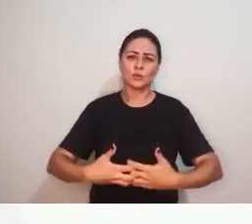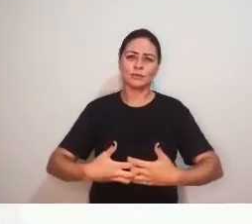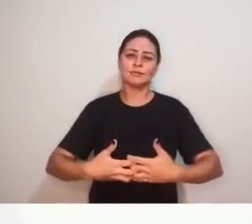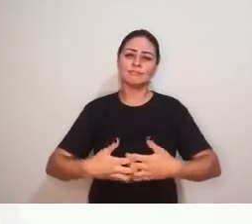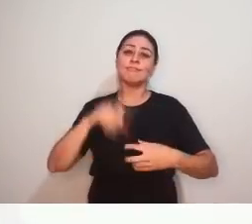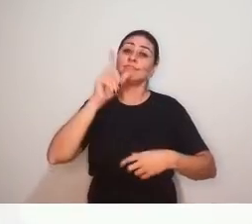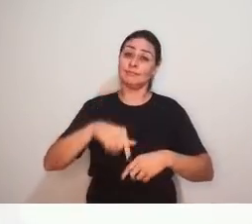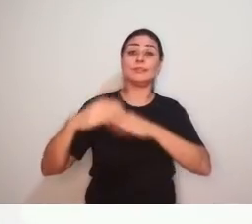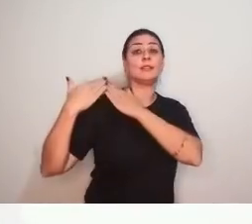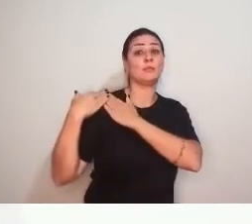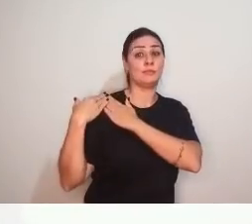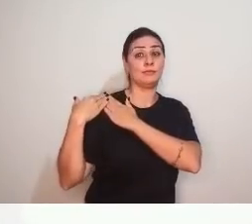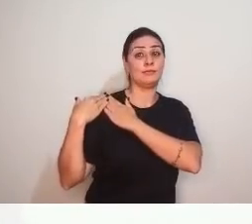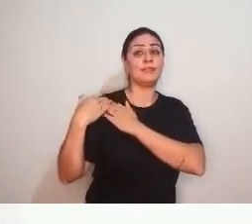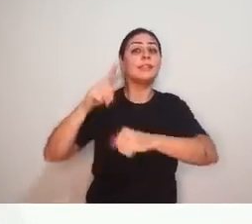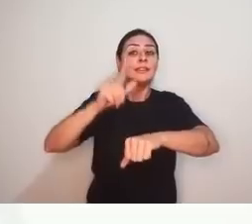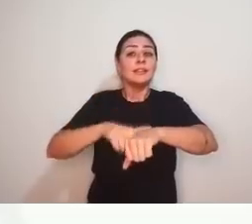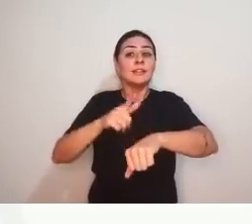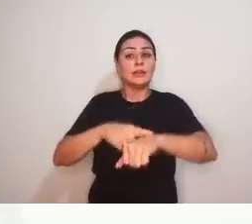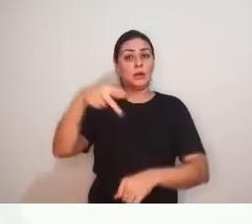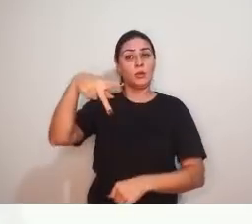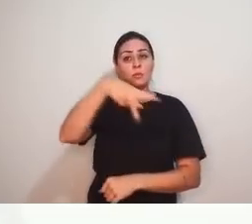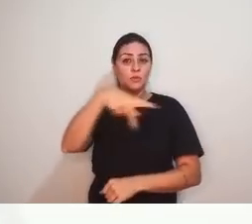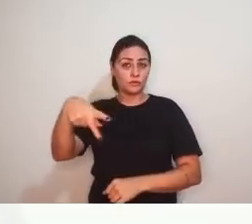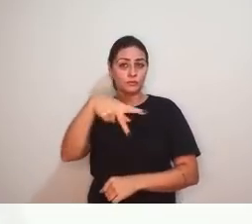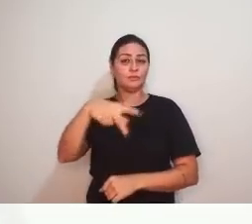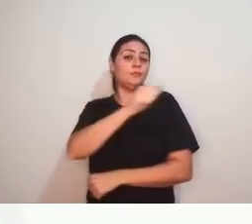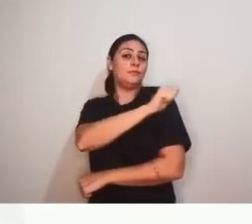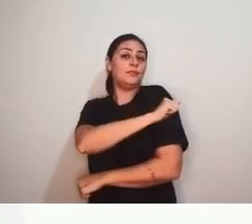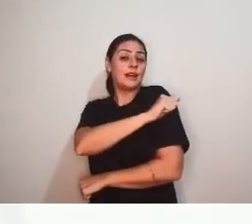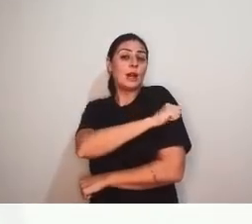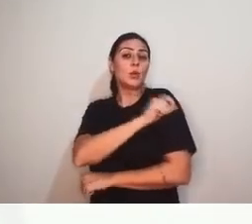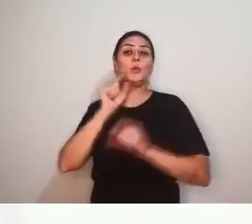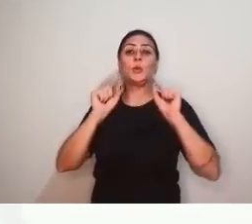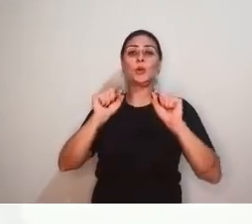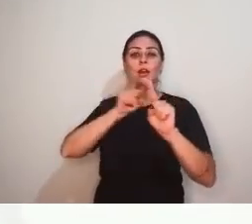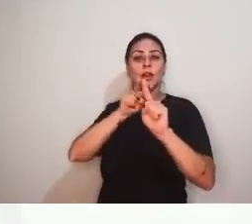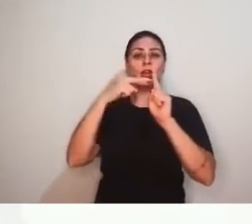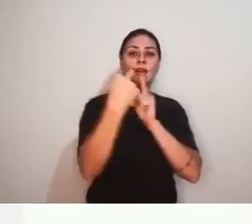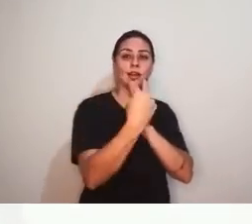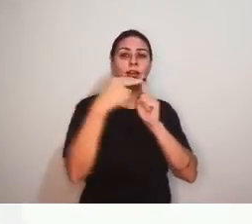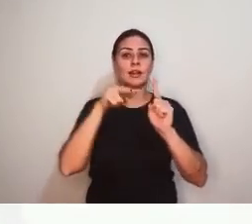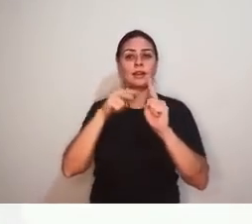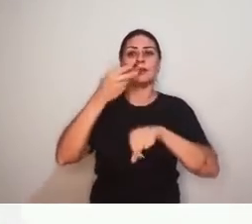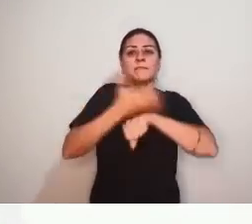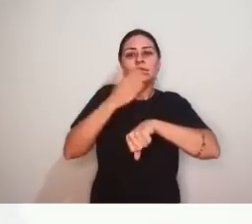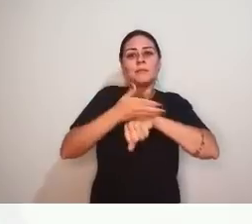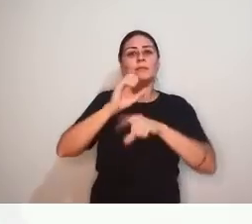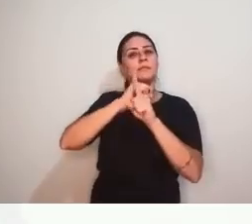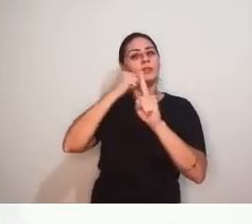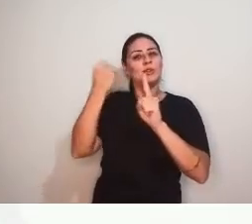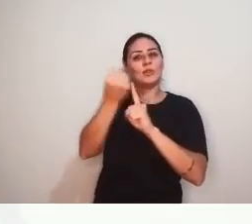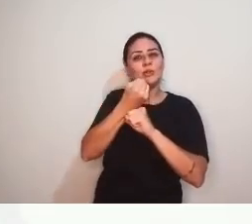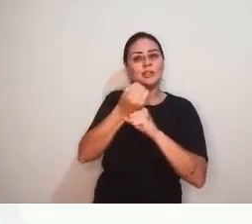protagonista, ela é responsabilizada. Aquele momento do professor e o aluno, no mesmo viés de olhar da